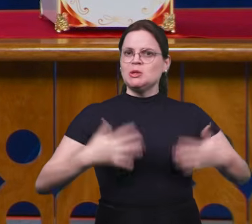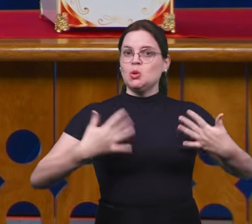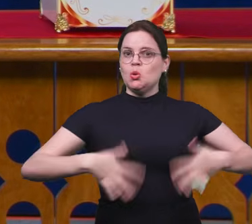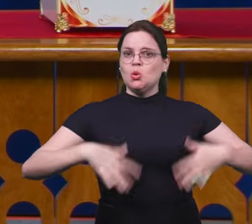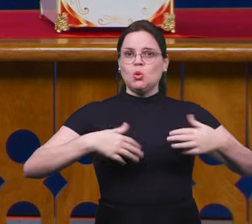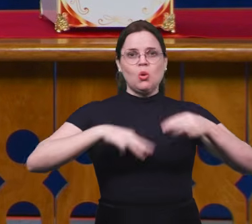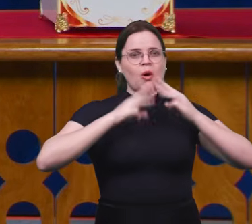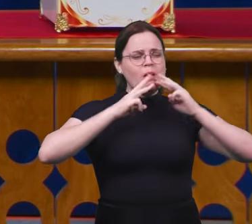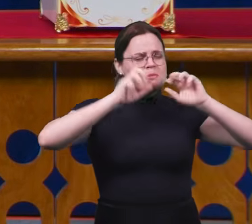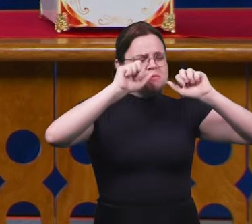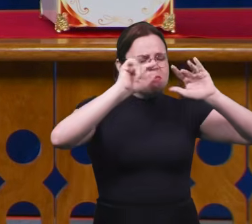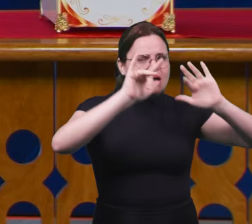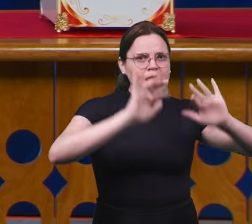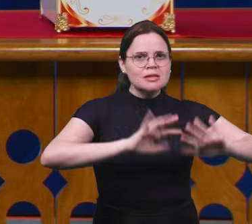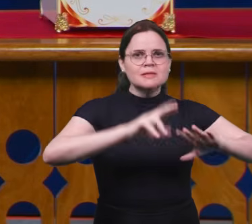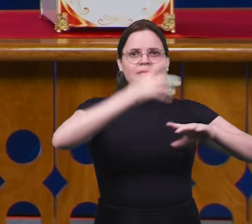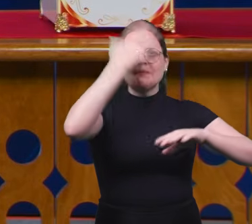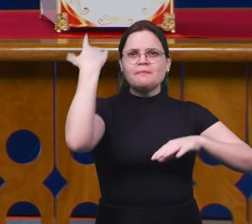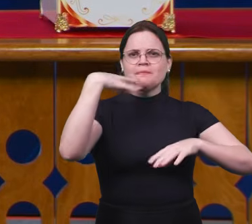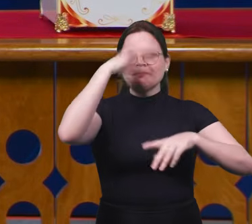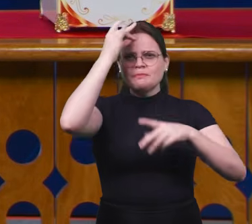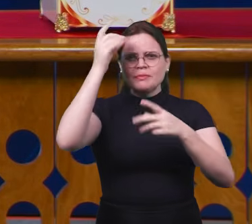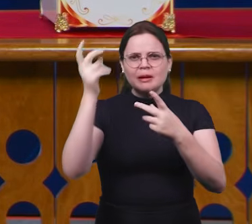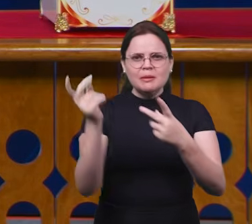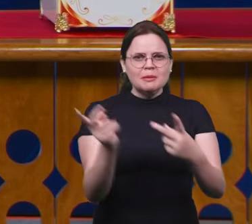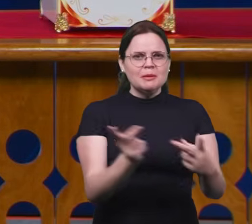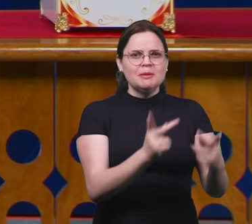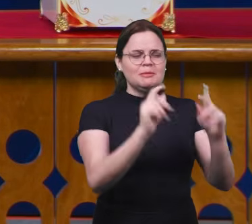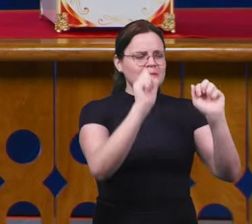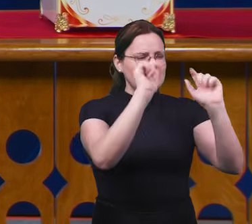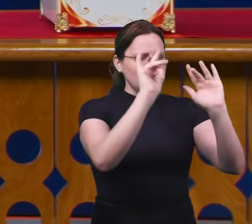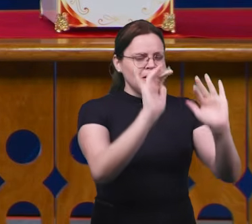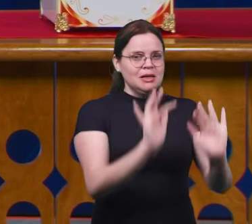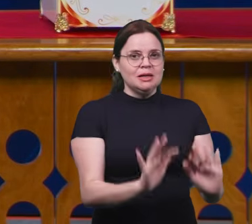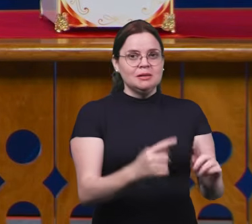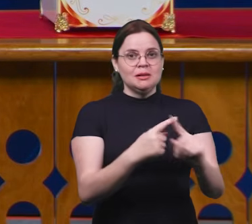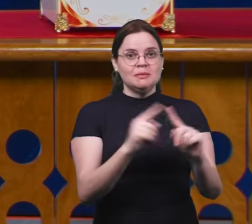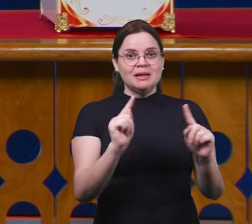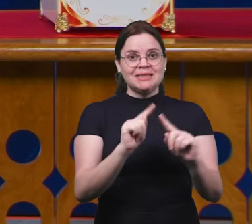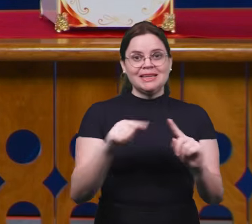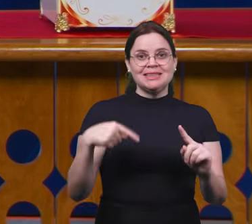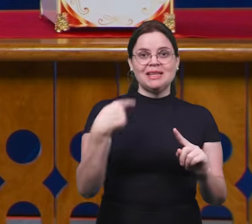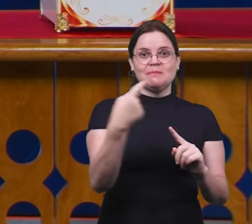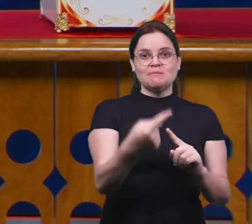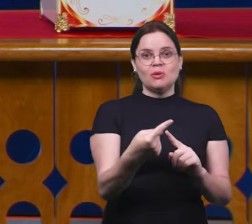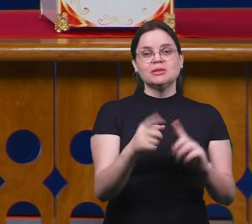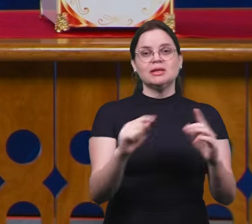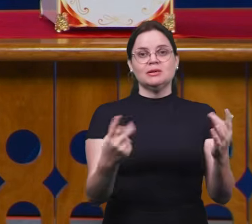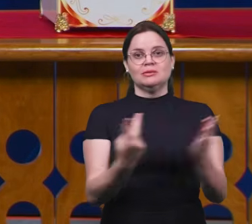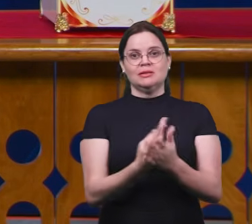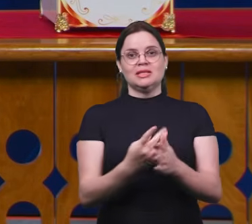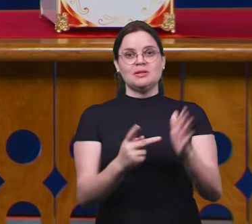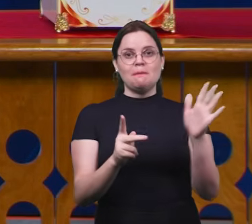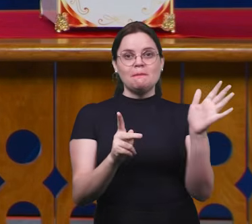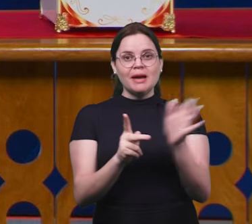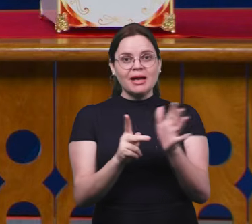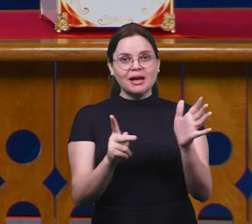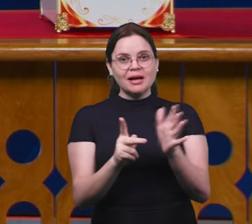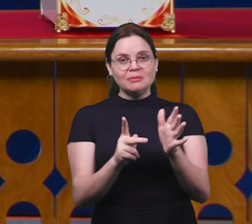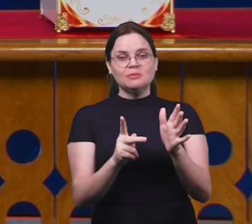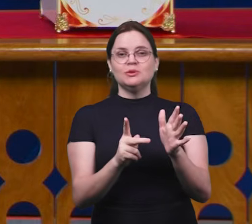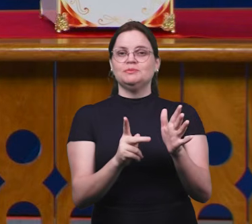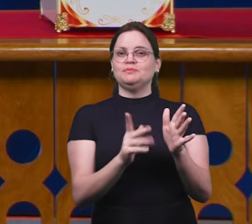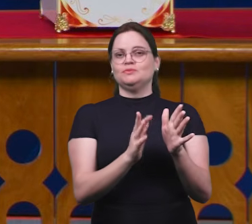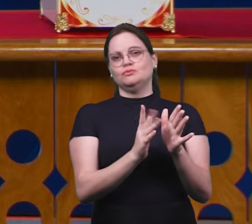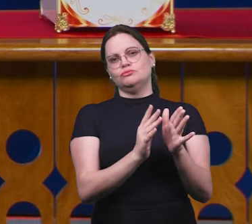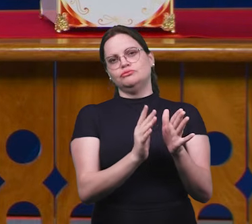a igreja sendo visitada, o Espírito Santo realizando uma obra, mas agora, depois de Pérgamo, começa um